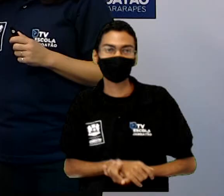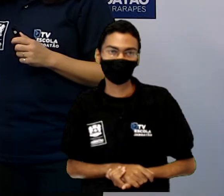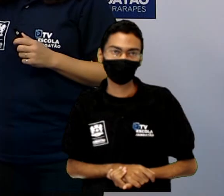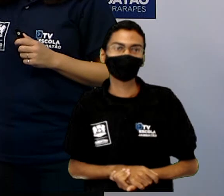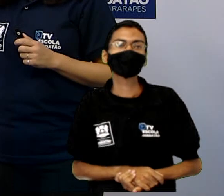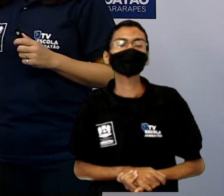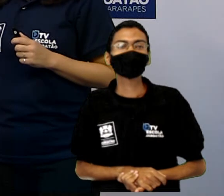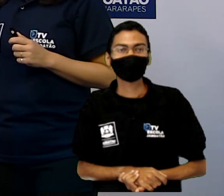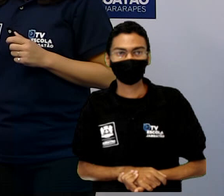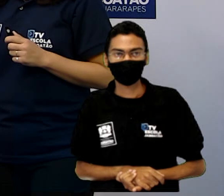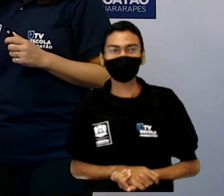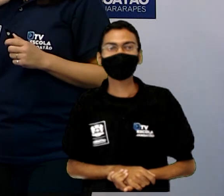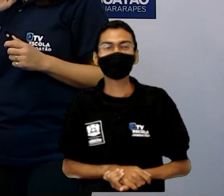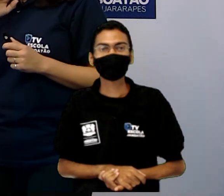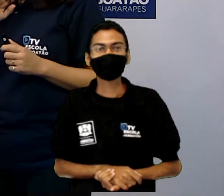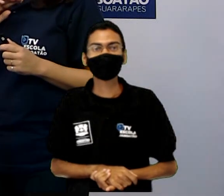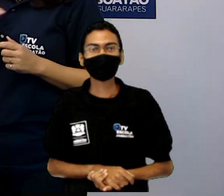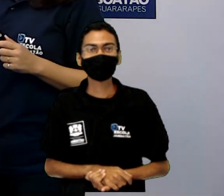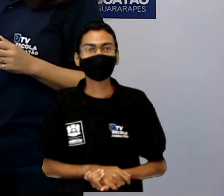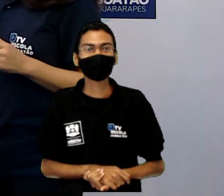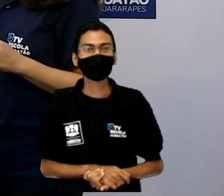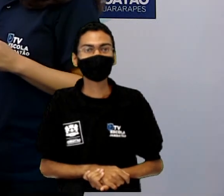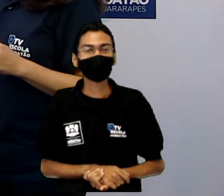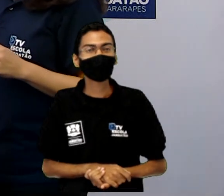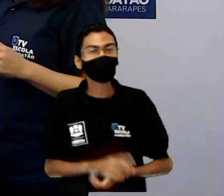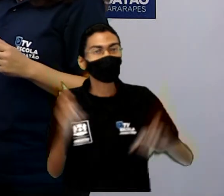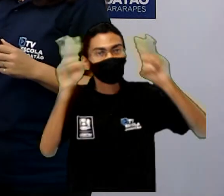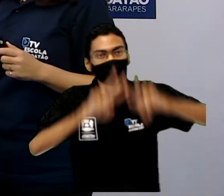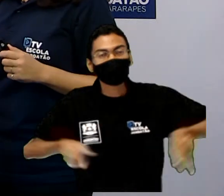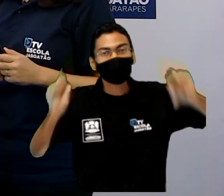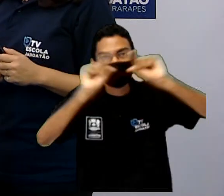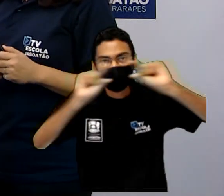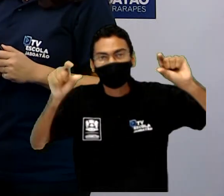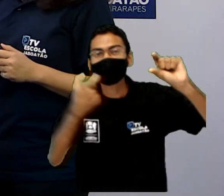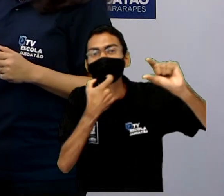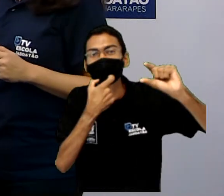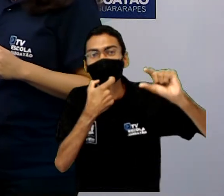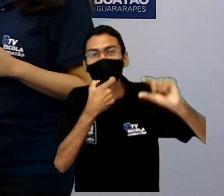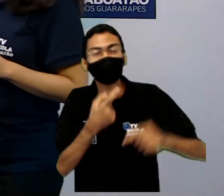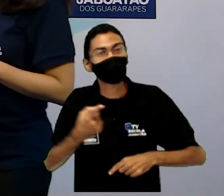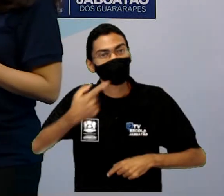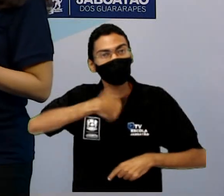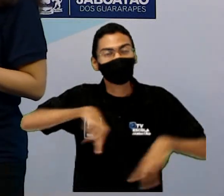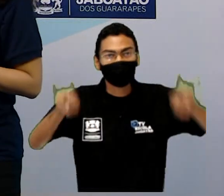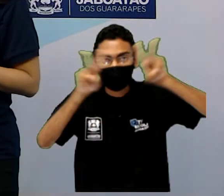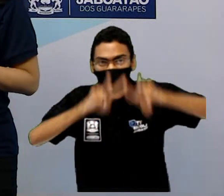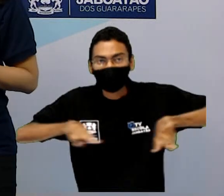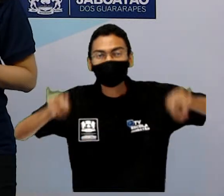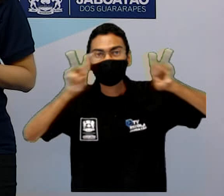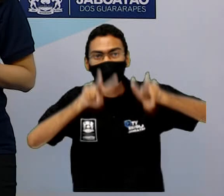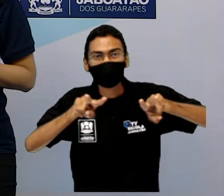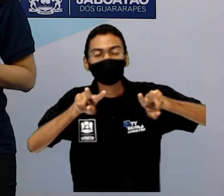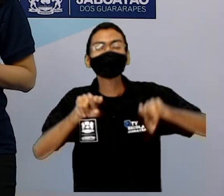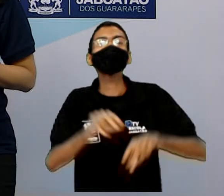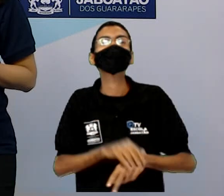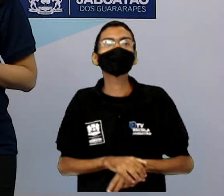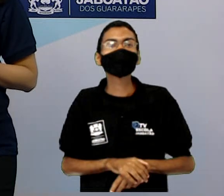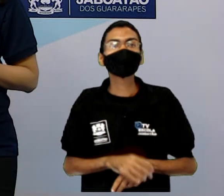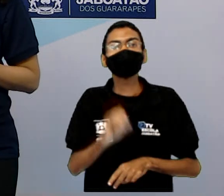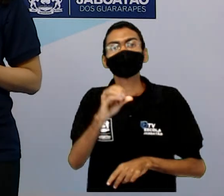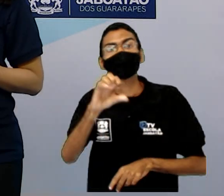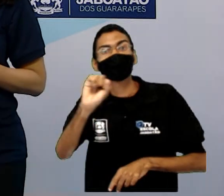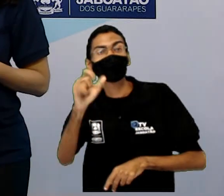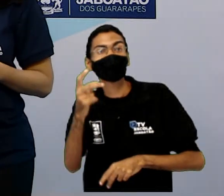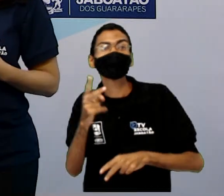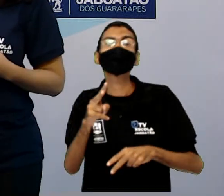Então, o que é que a gente pode observar aqui com estas frases? A gente viu que was, a gente vai usar quando a